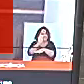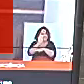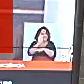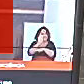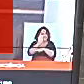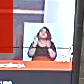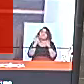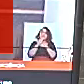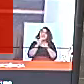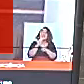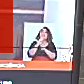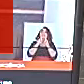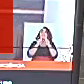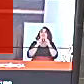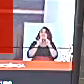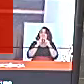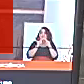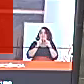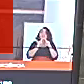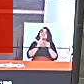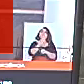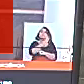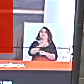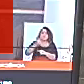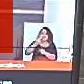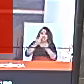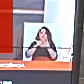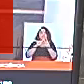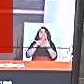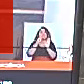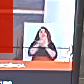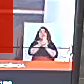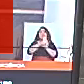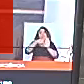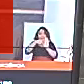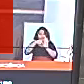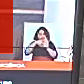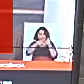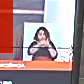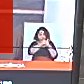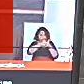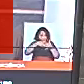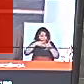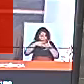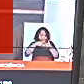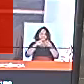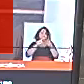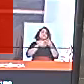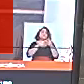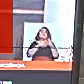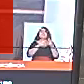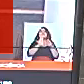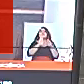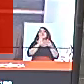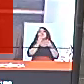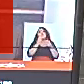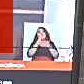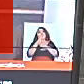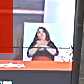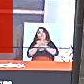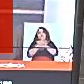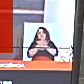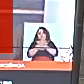site, aplicativo, telefone, WhatsApp, presencialmente, né? Então é uma ampla gama de canais de atendimento, porque